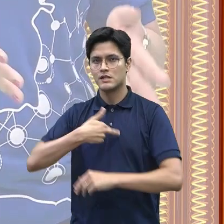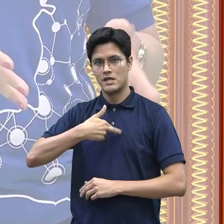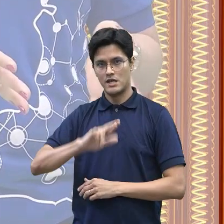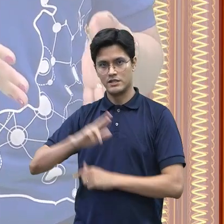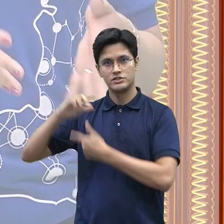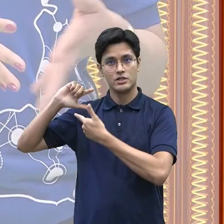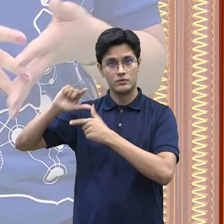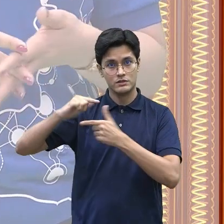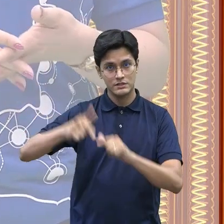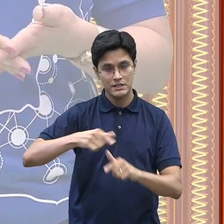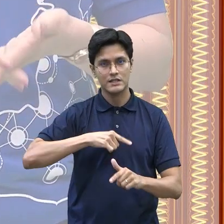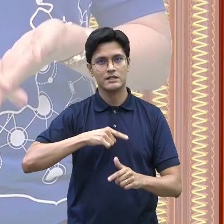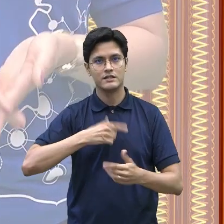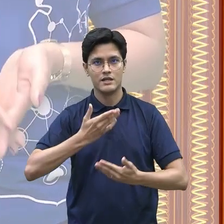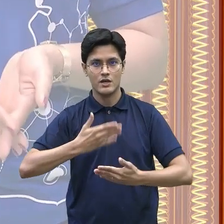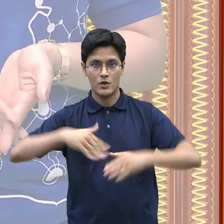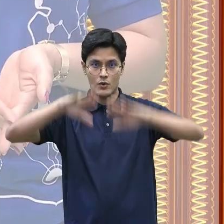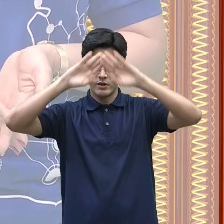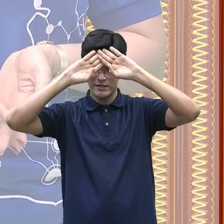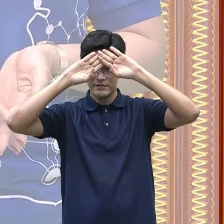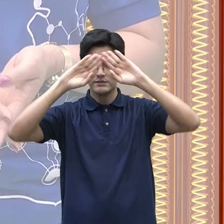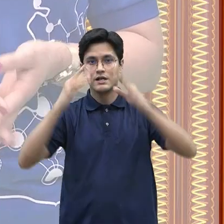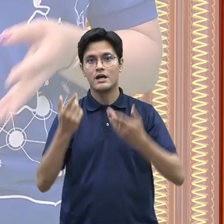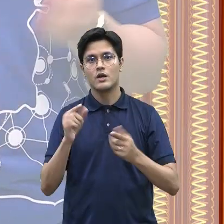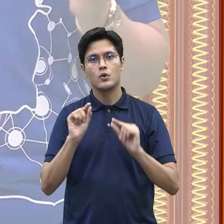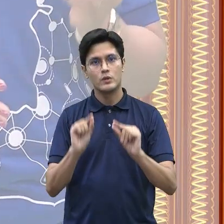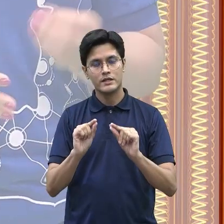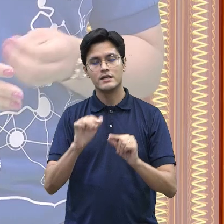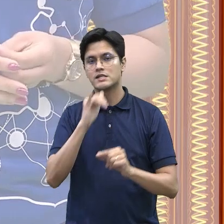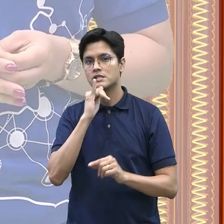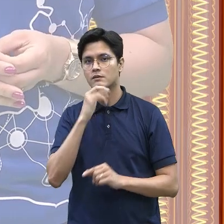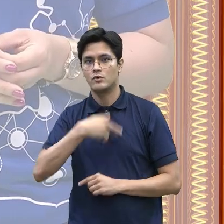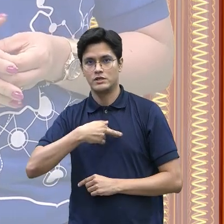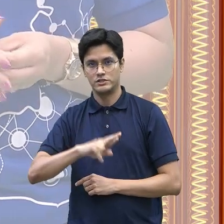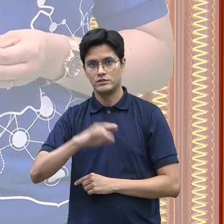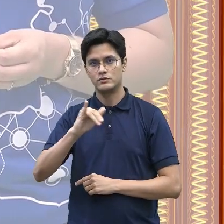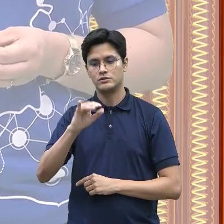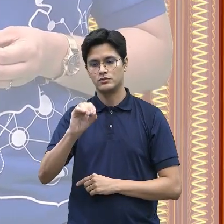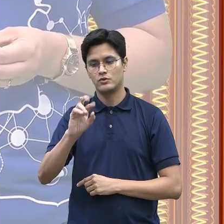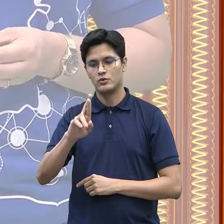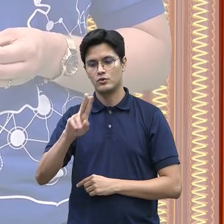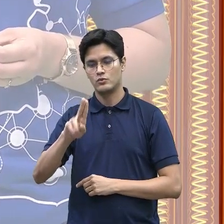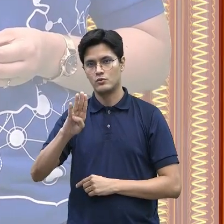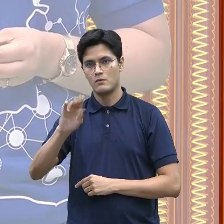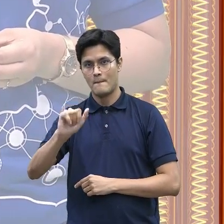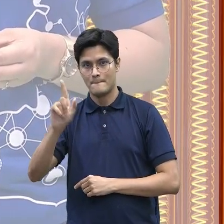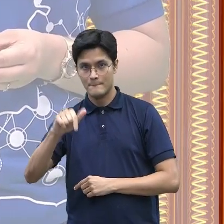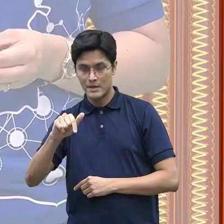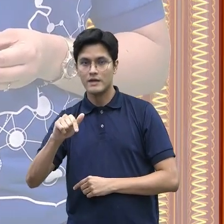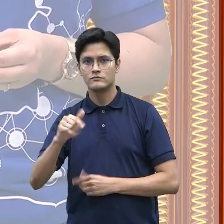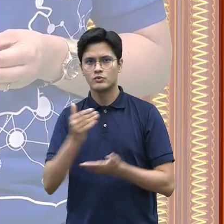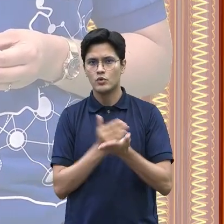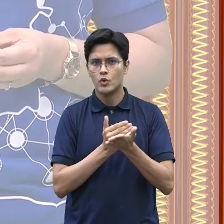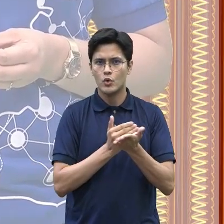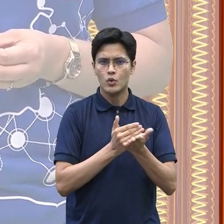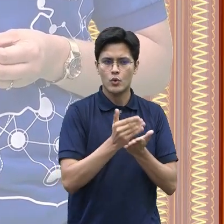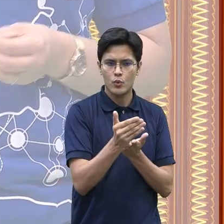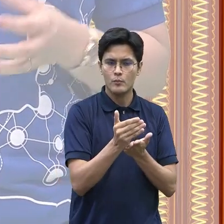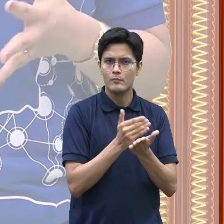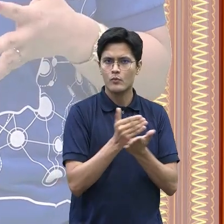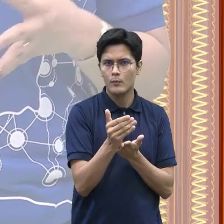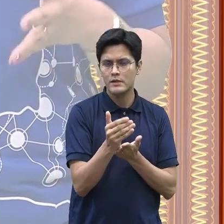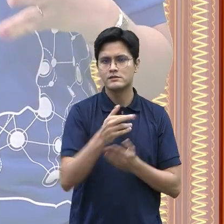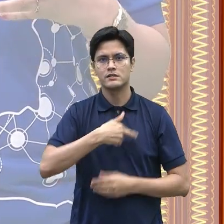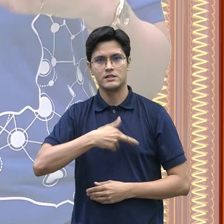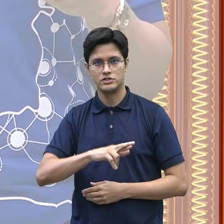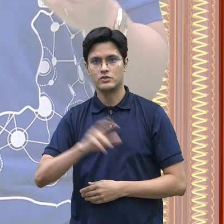pelos orixás, que é uma religião iorubá. A introdução da religião muçulmana vai acontecer por volta do século VII.